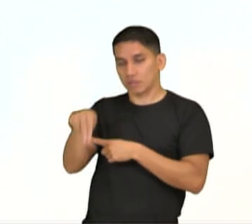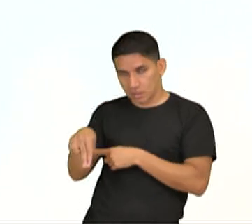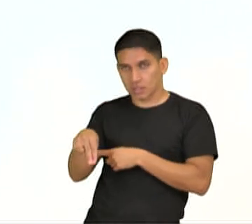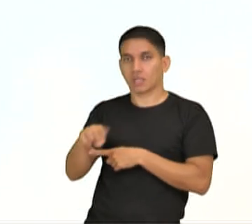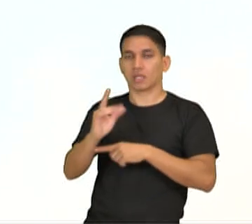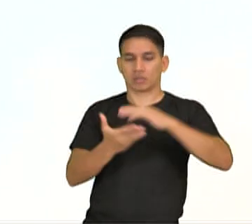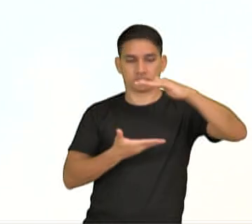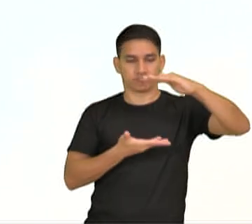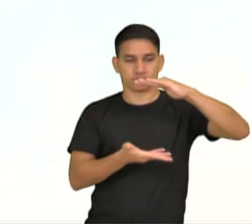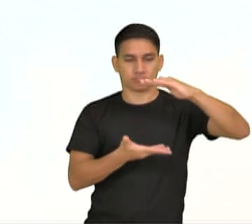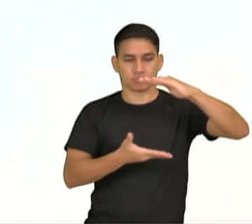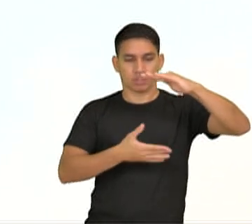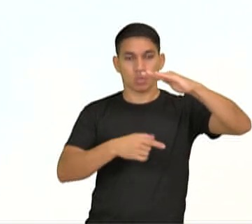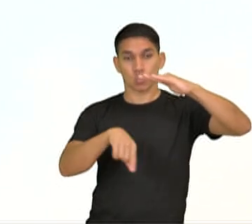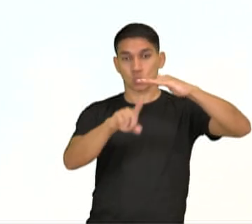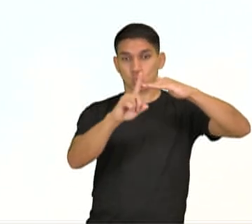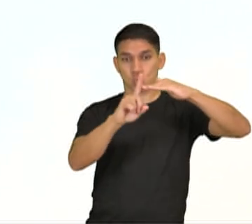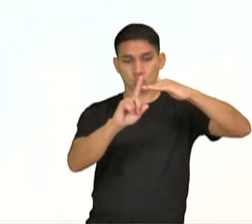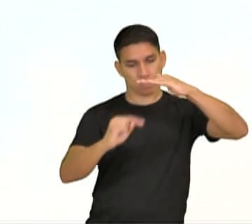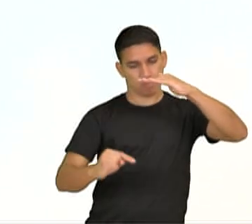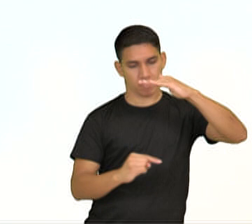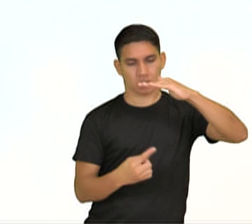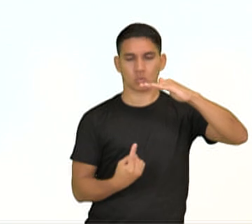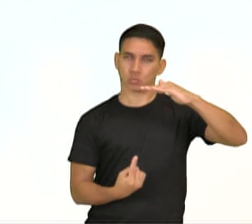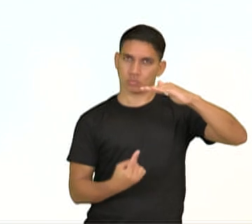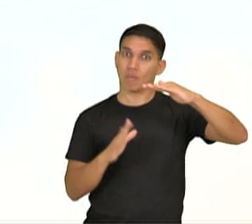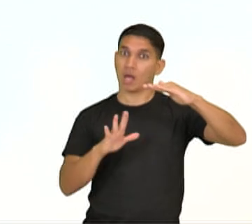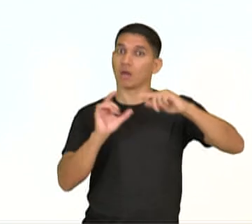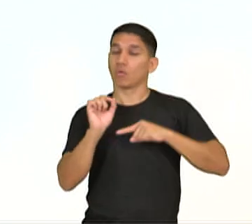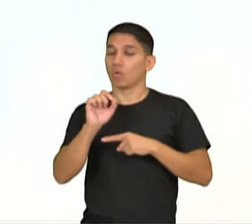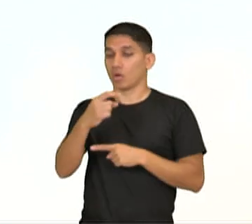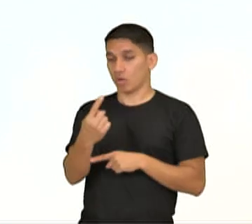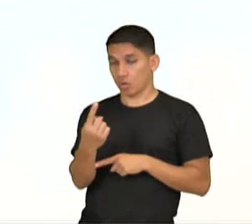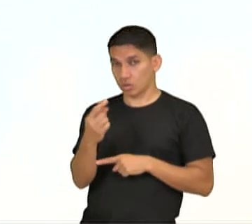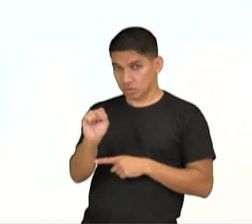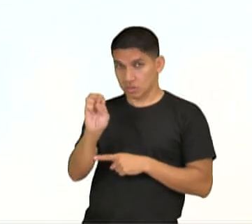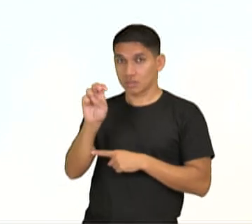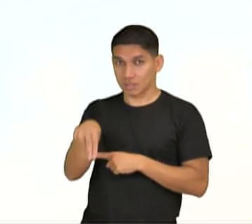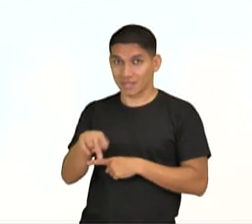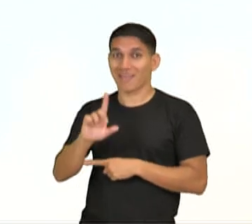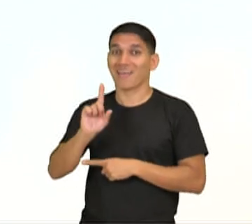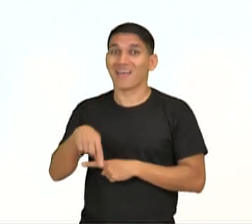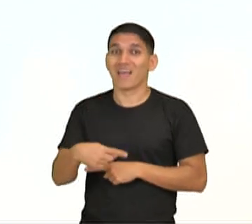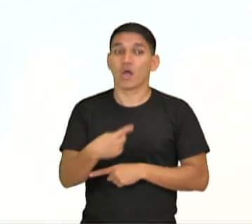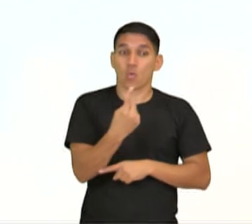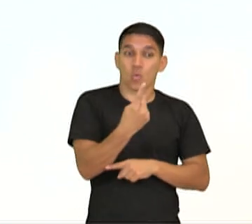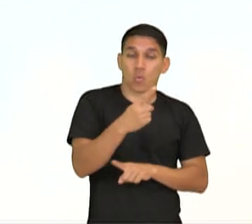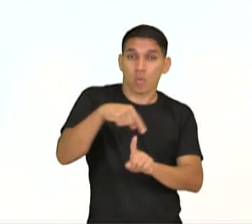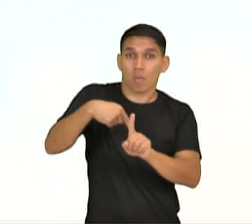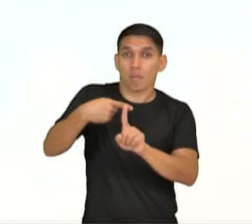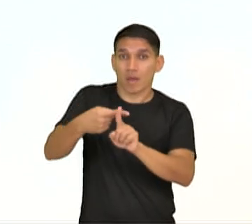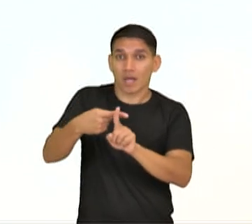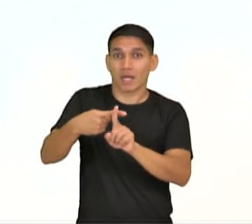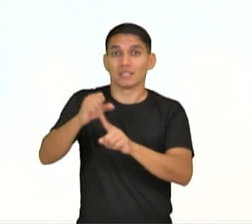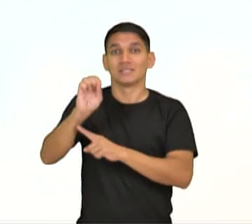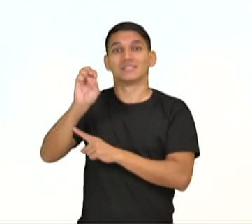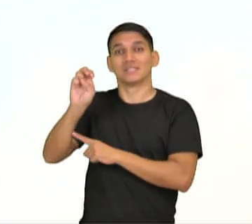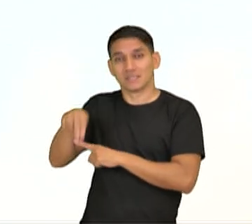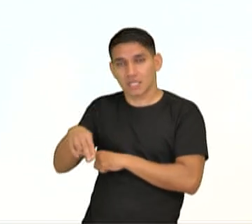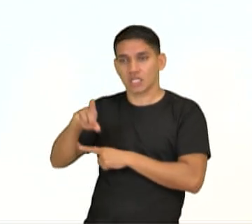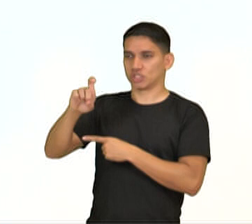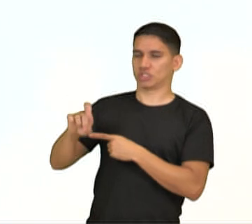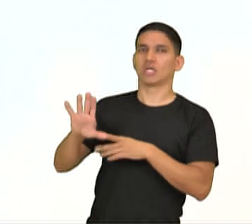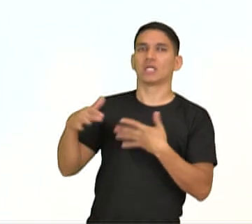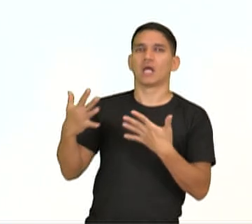1. Só que o seno é 1 mais seno de x. É a nossa função. Então, na hora que eu